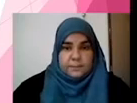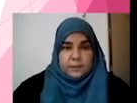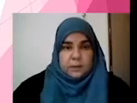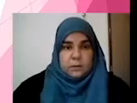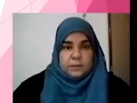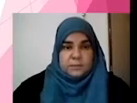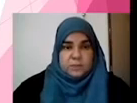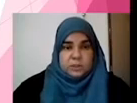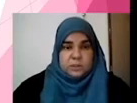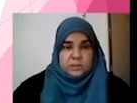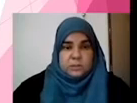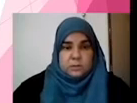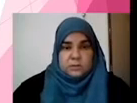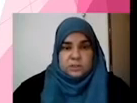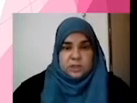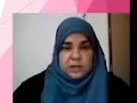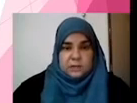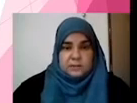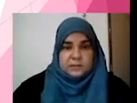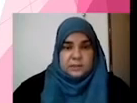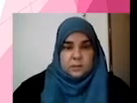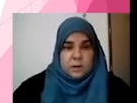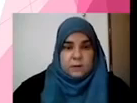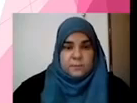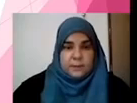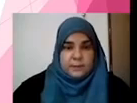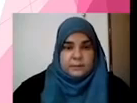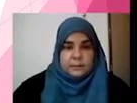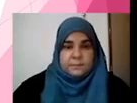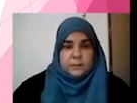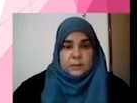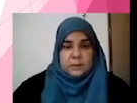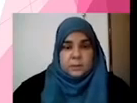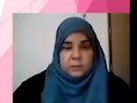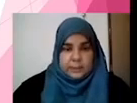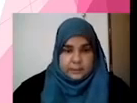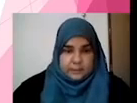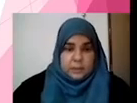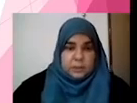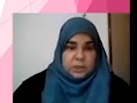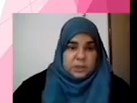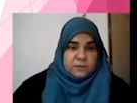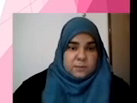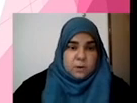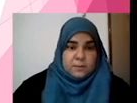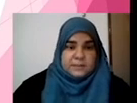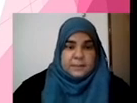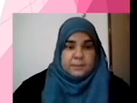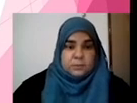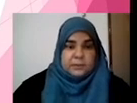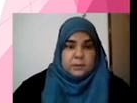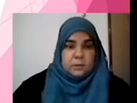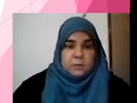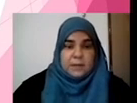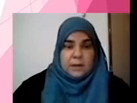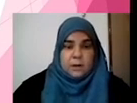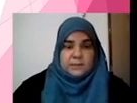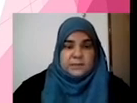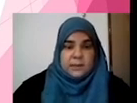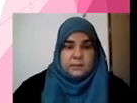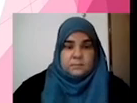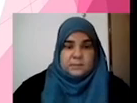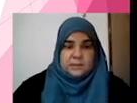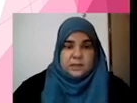aqui? Calcule as medidas dos ângulos indicados, que seria o alfa, o beta e o gama. Gente, vamos começar pelo triângulo